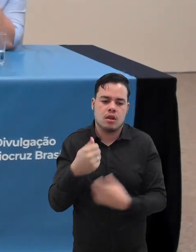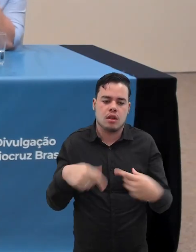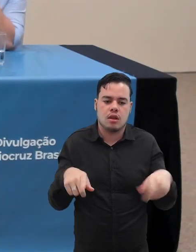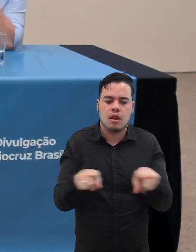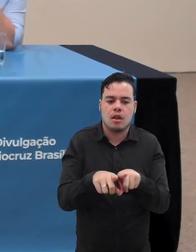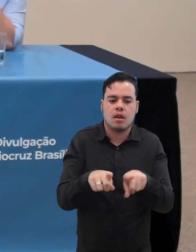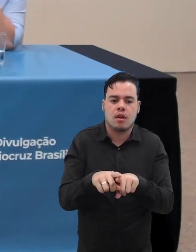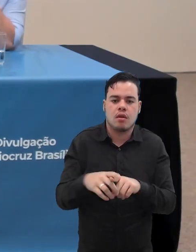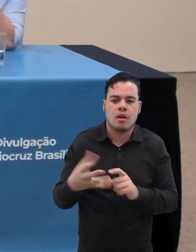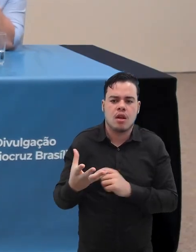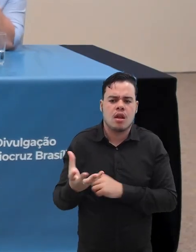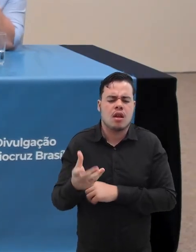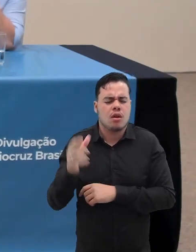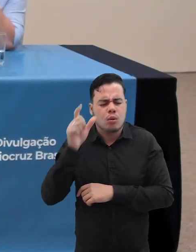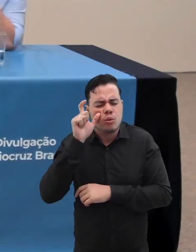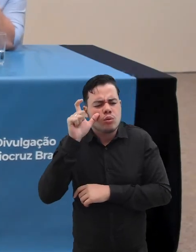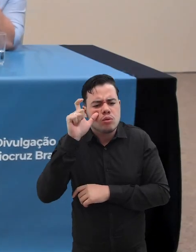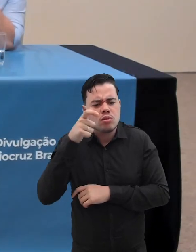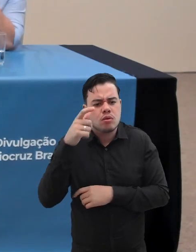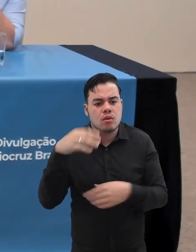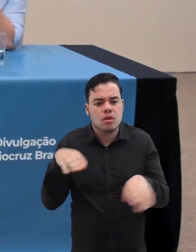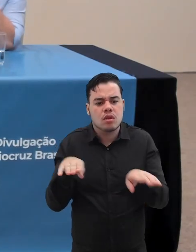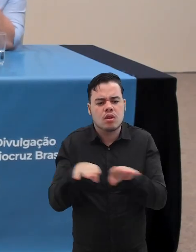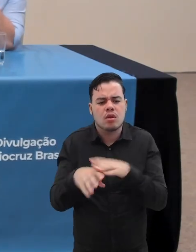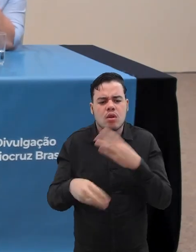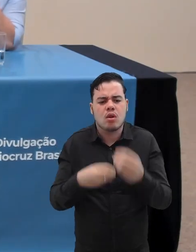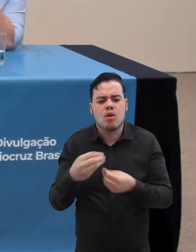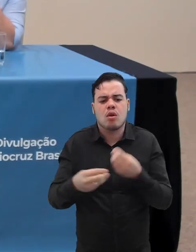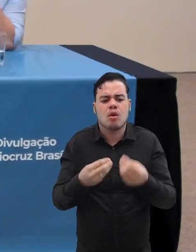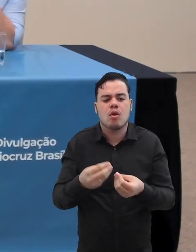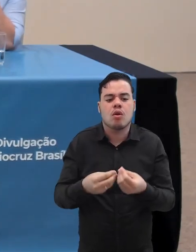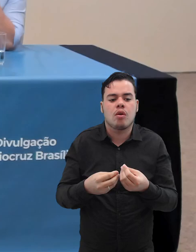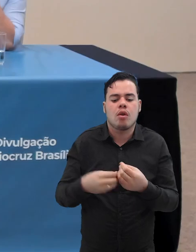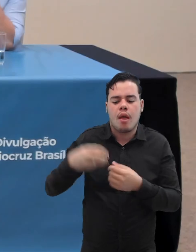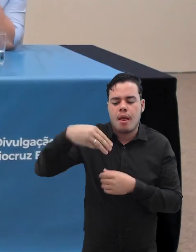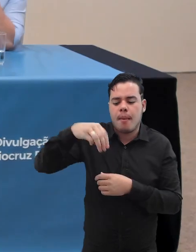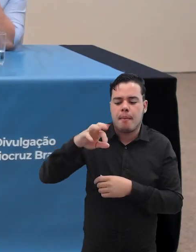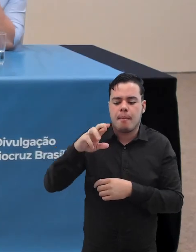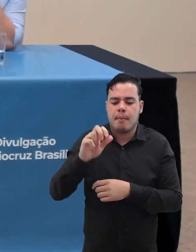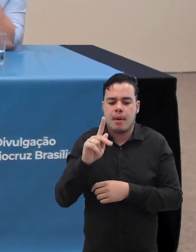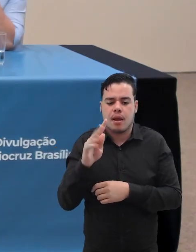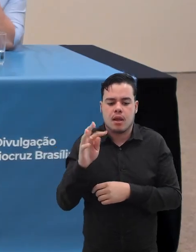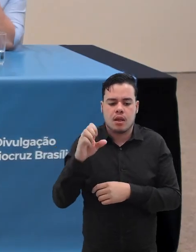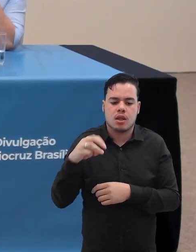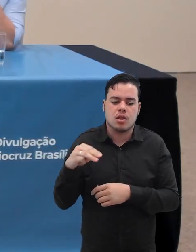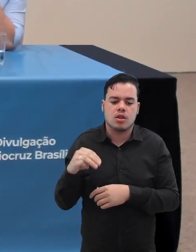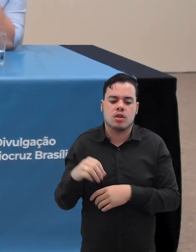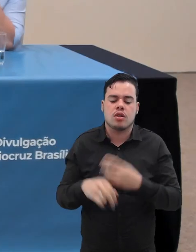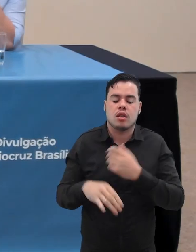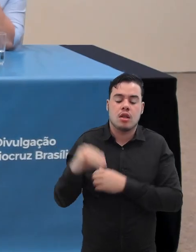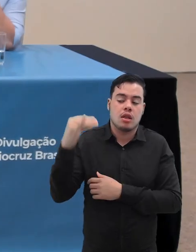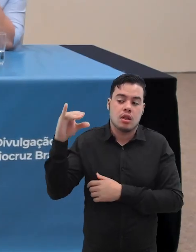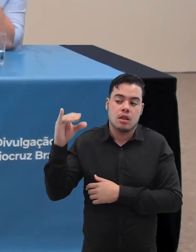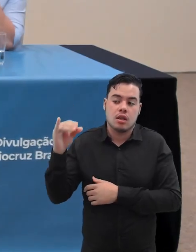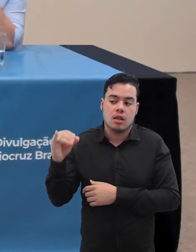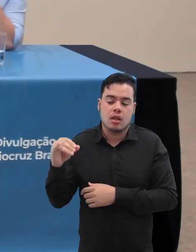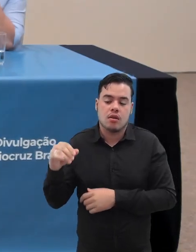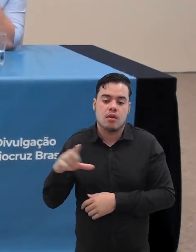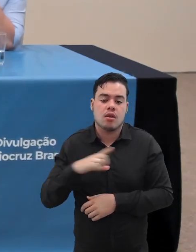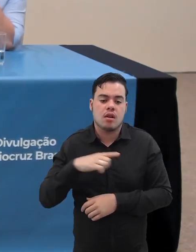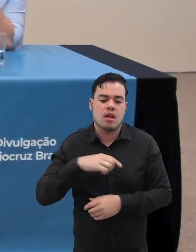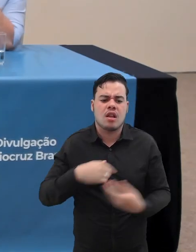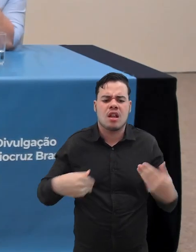também me interessa muito saber sobre marketing científico, no sentido de que existe, até no